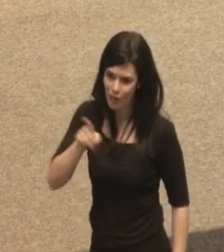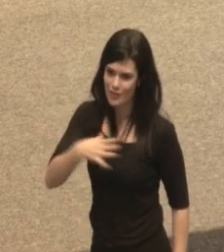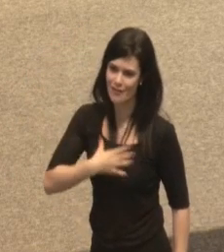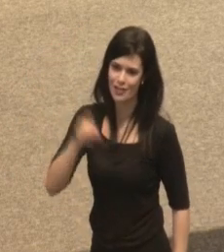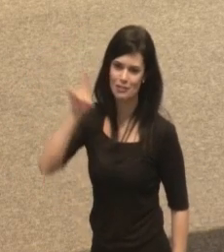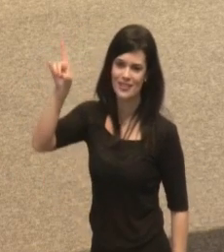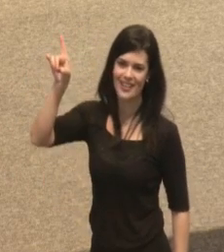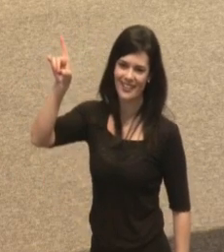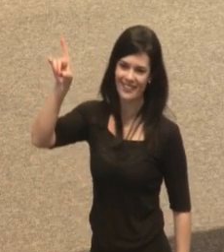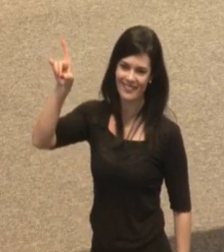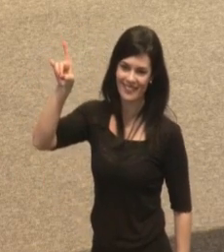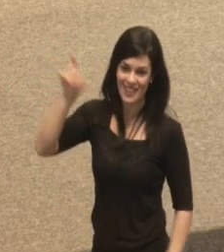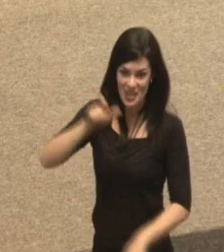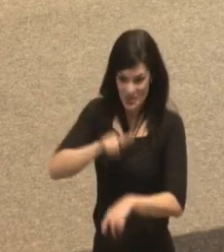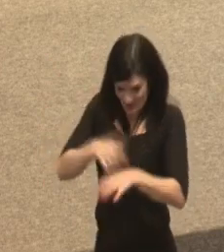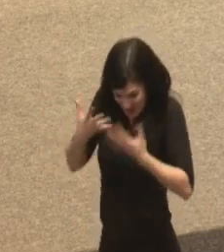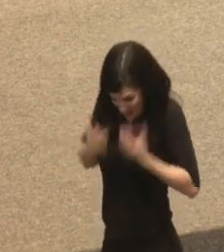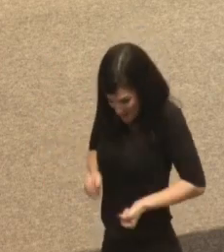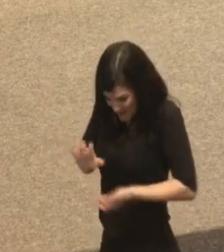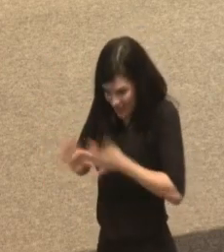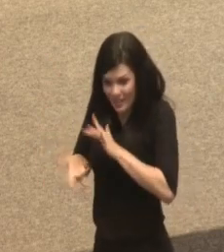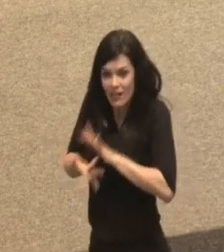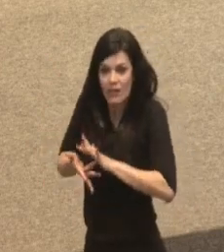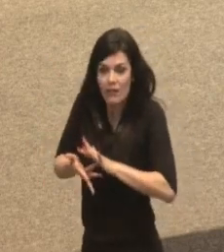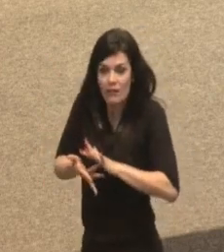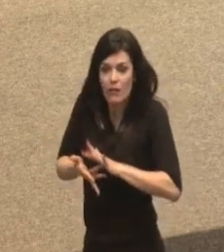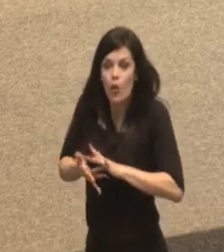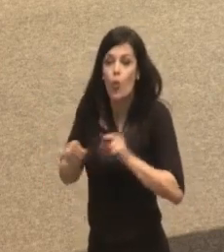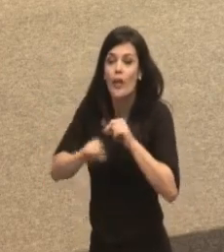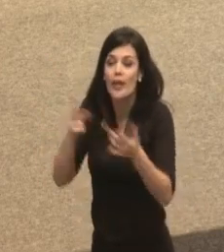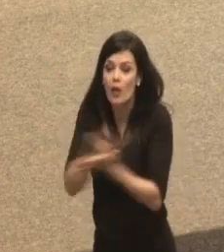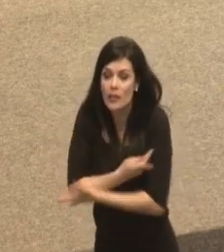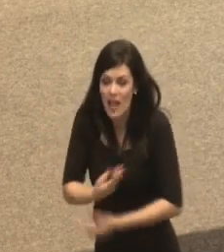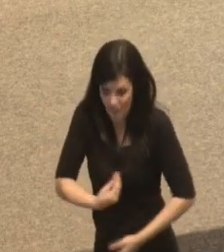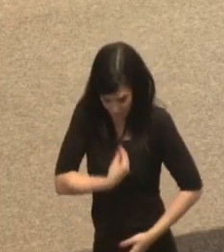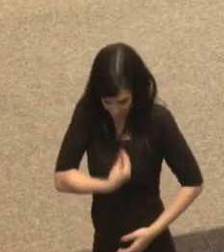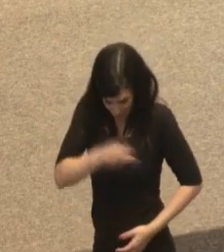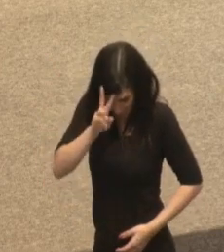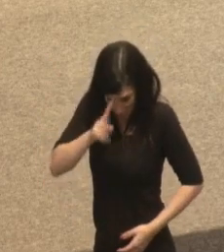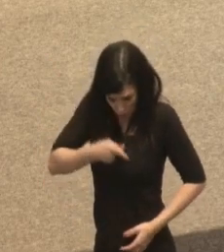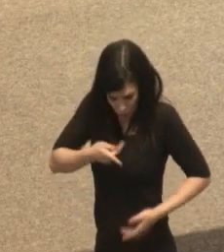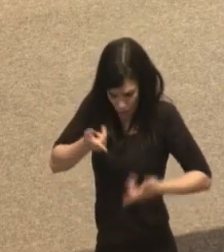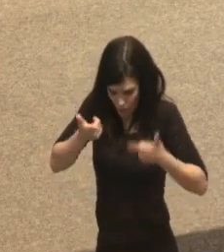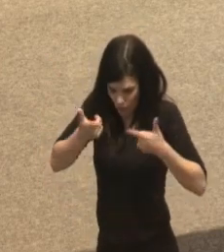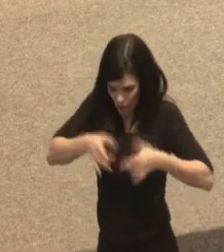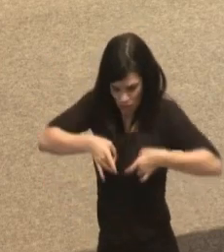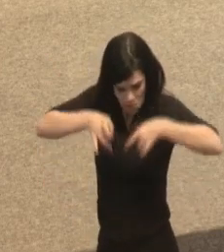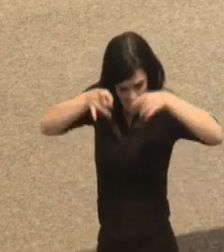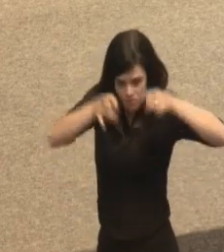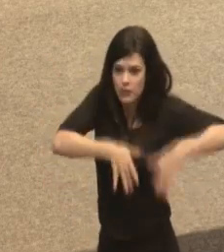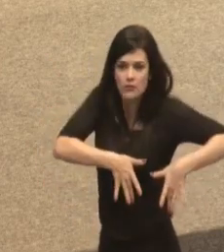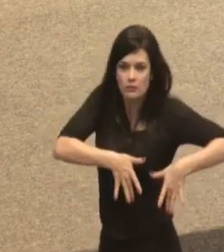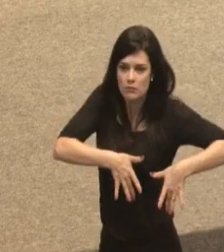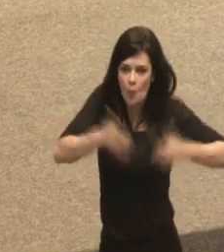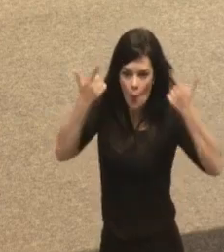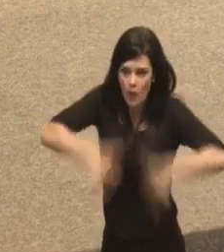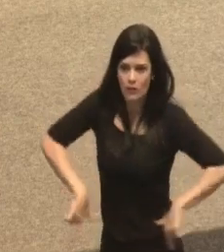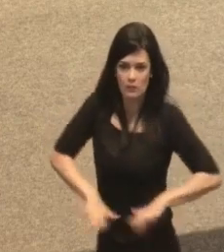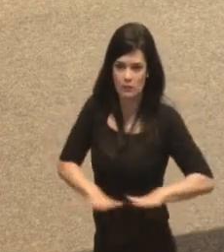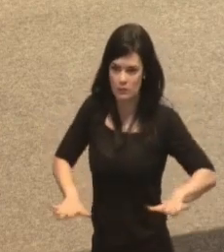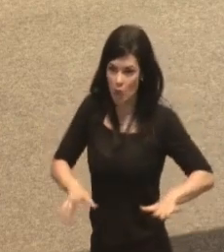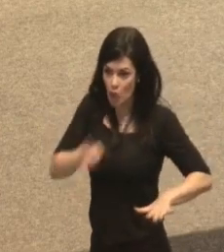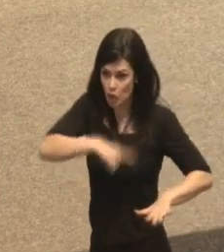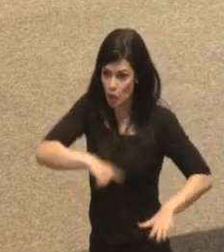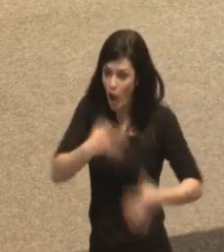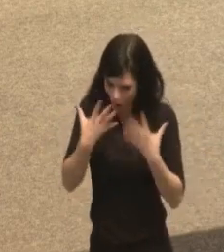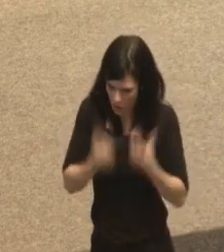E quando nós nos convertemos, é uma renúncia, nós nos rendemos, nós reconhecemos que estamos totalmente derrotados pelo